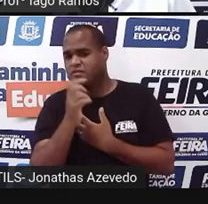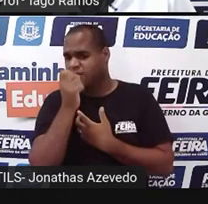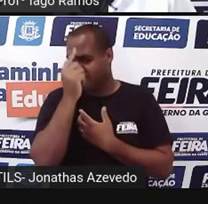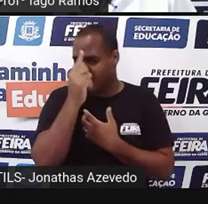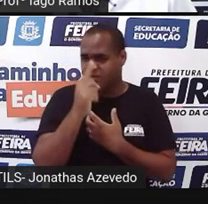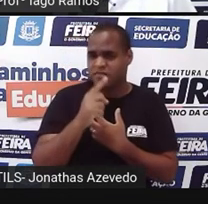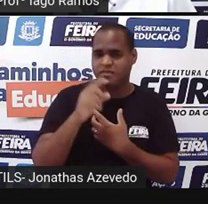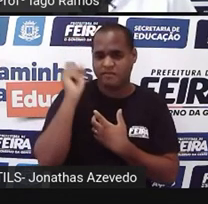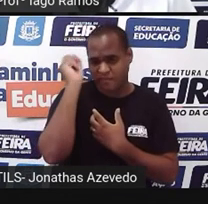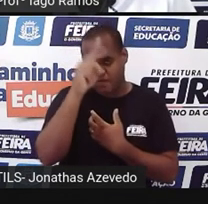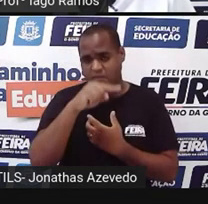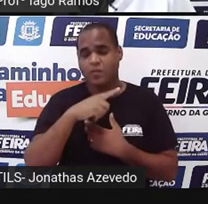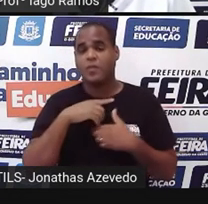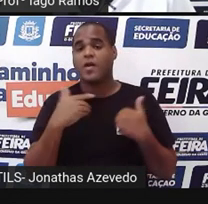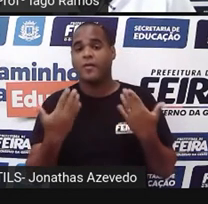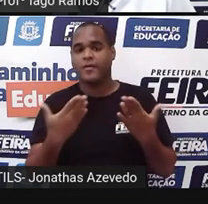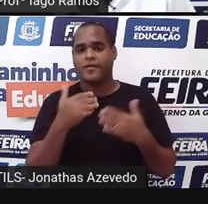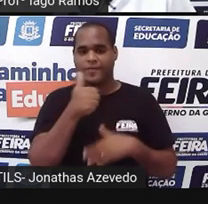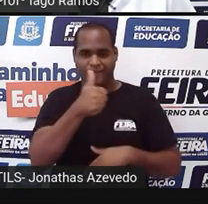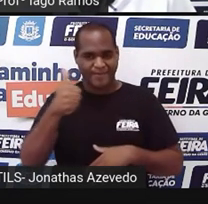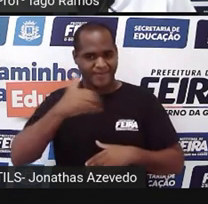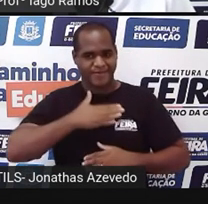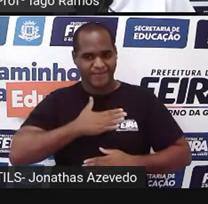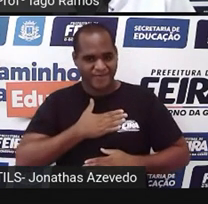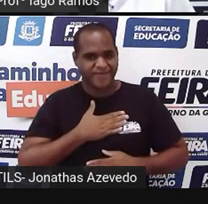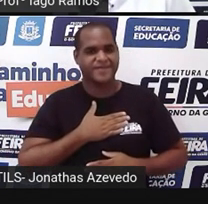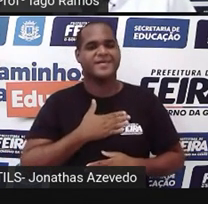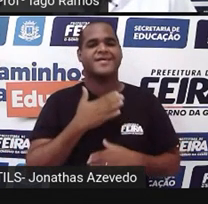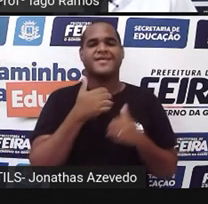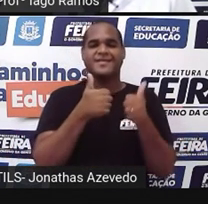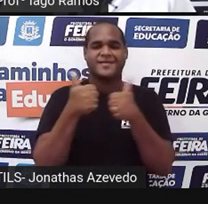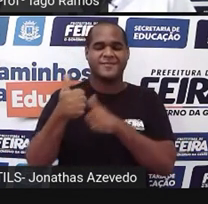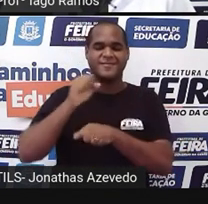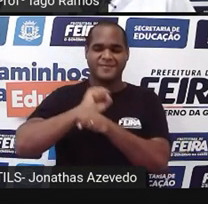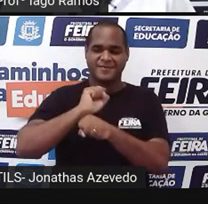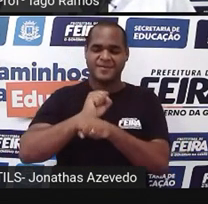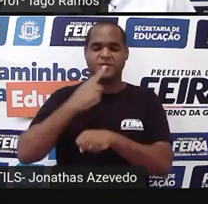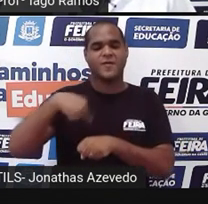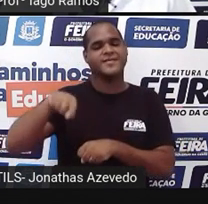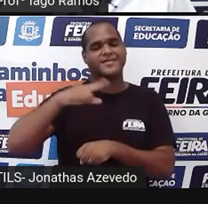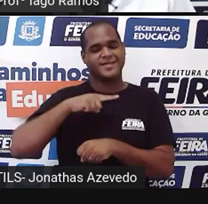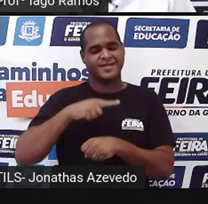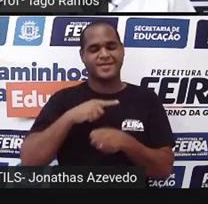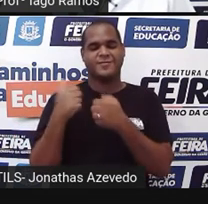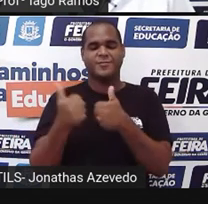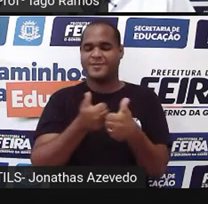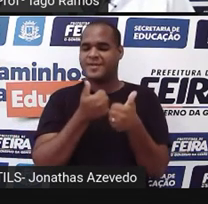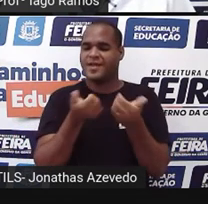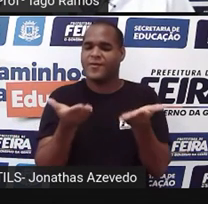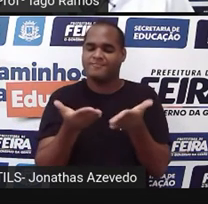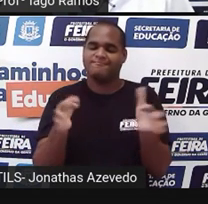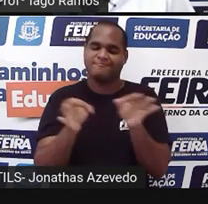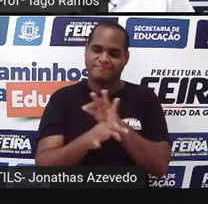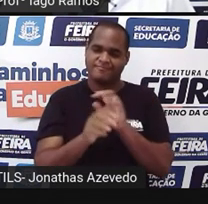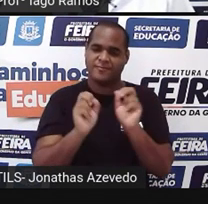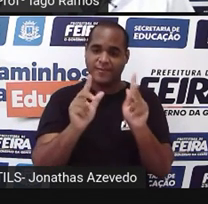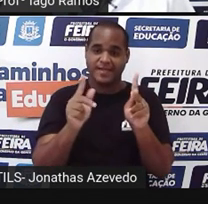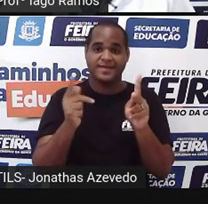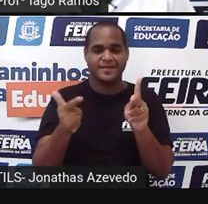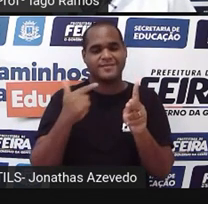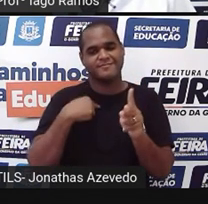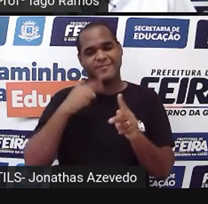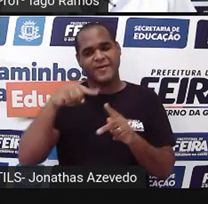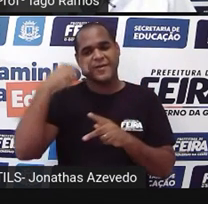foi difícil tá bom curtiu a massa aula eu espero que sim nós aqui curtindo bastante mas a gente vai ficar por aqui bom